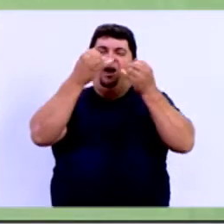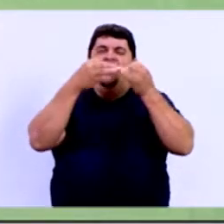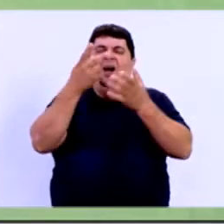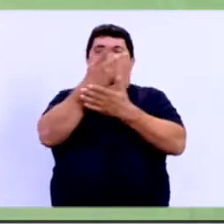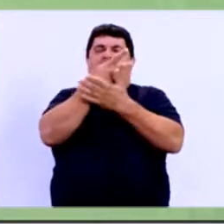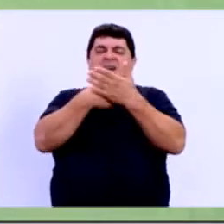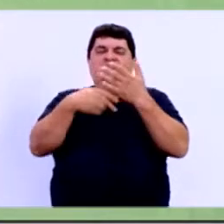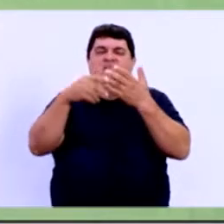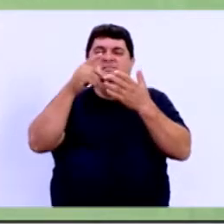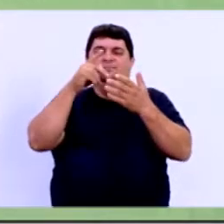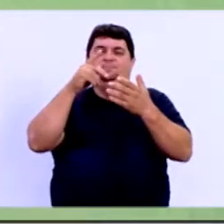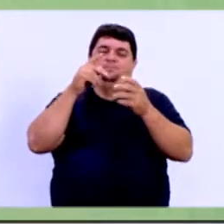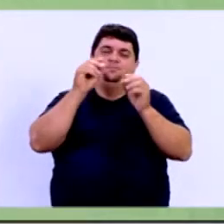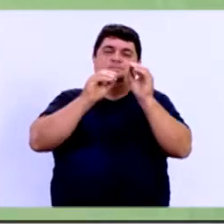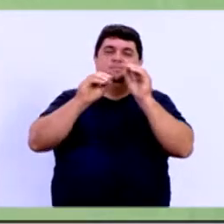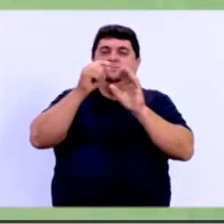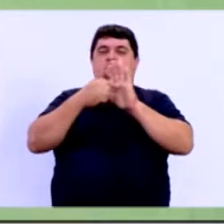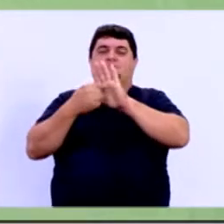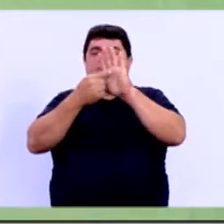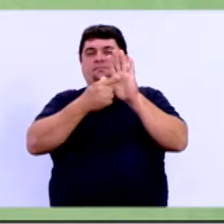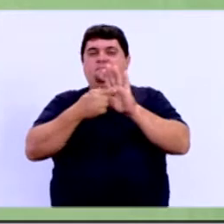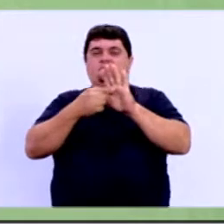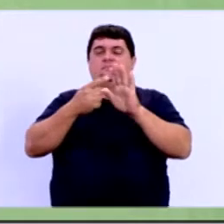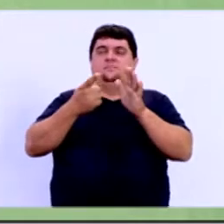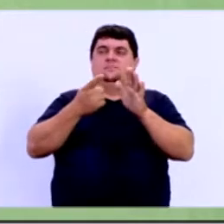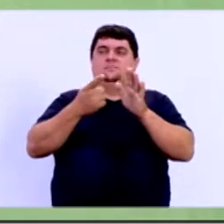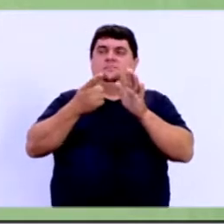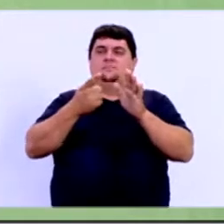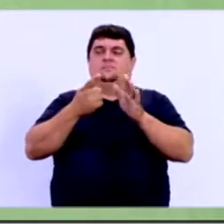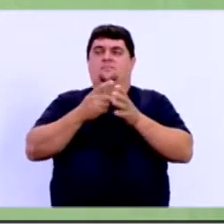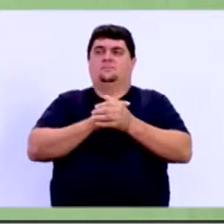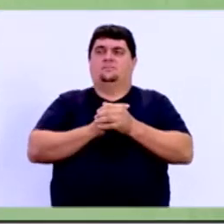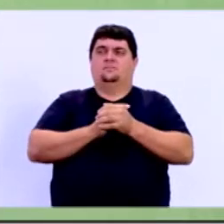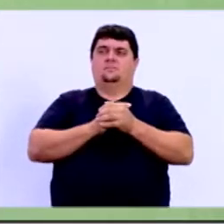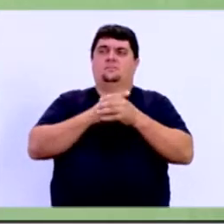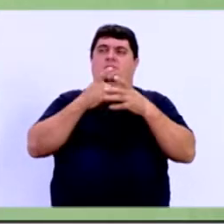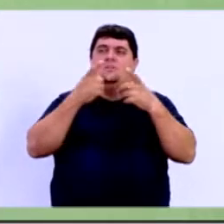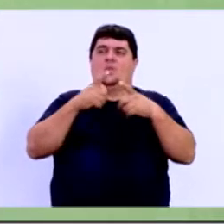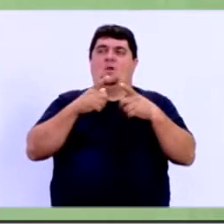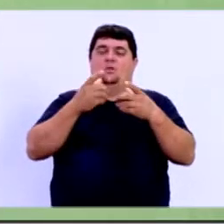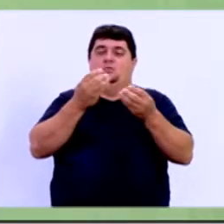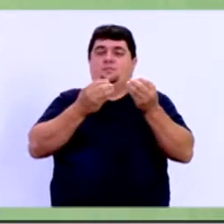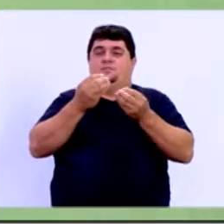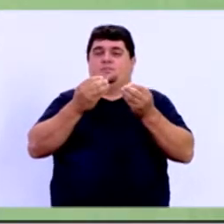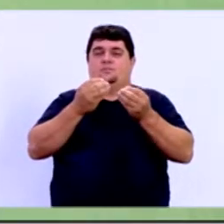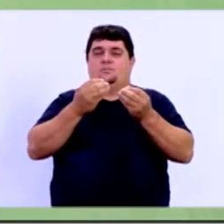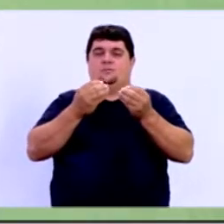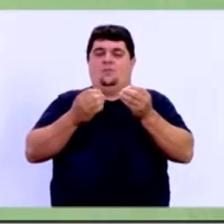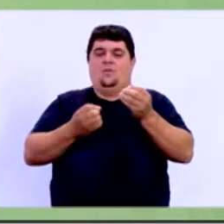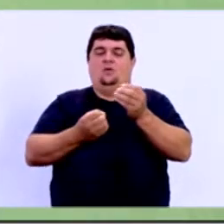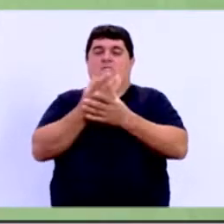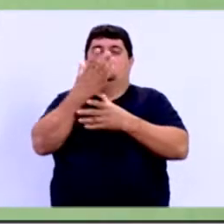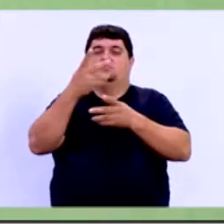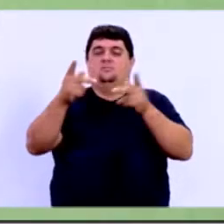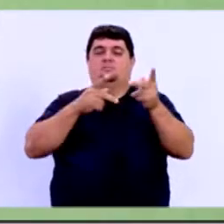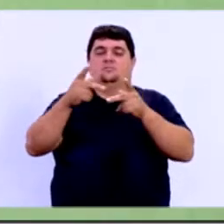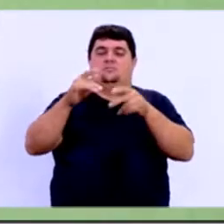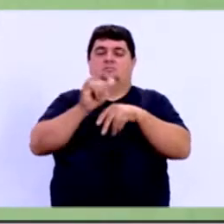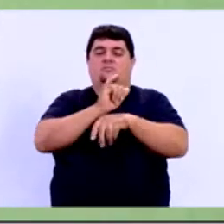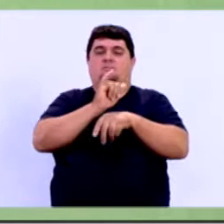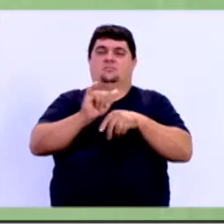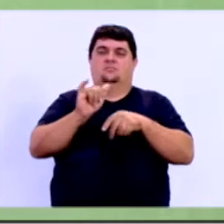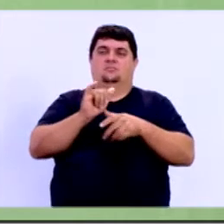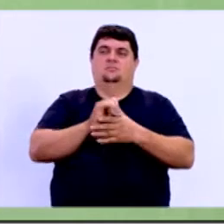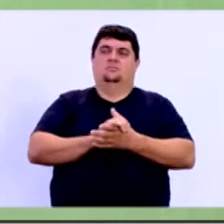esse pequeno gráfico, né, que nos mostra aonde ocorre a elaboração do planejamento